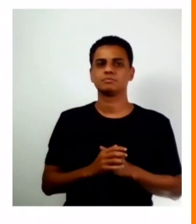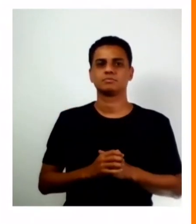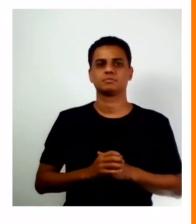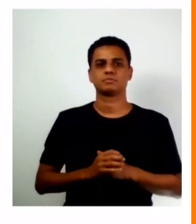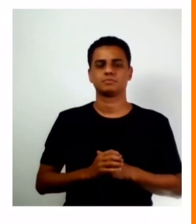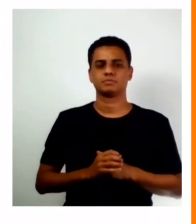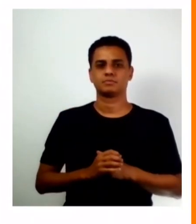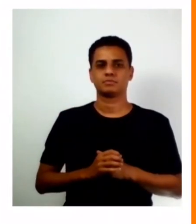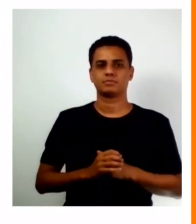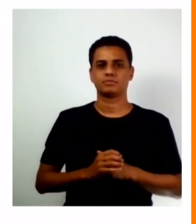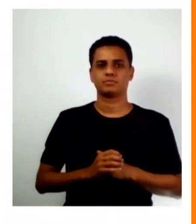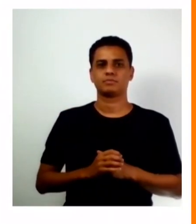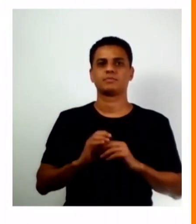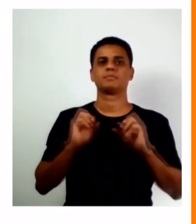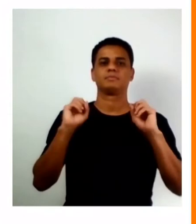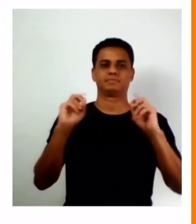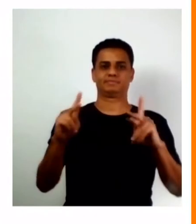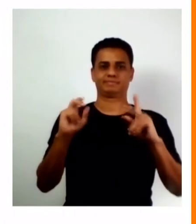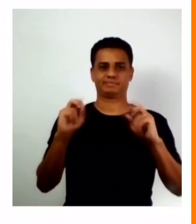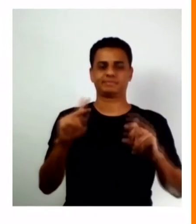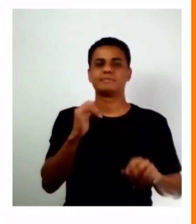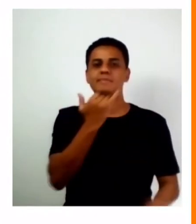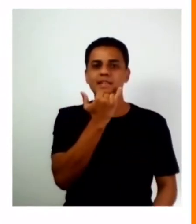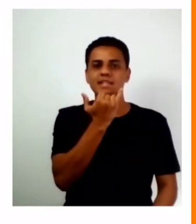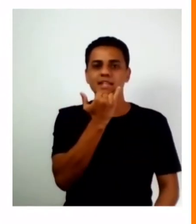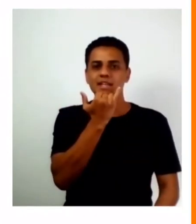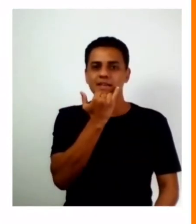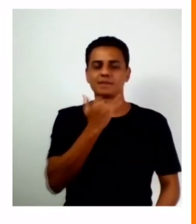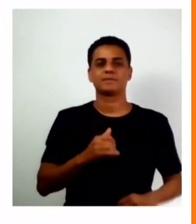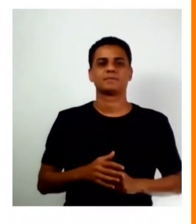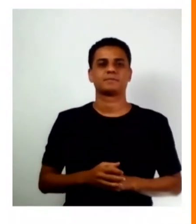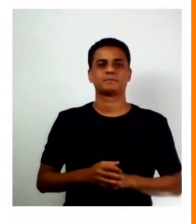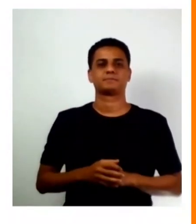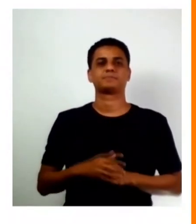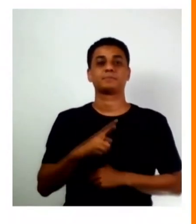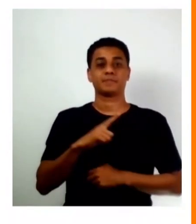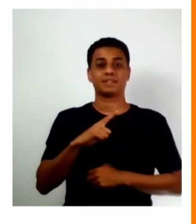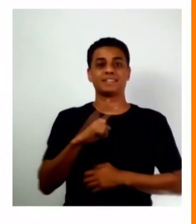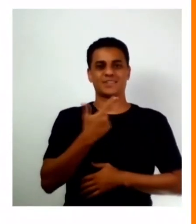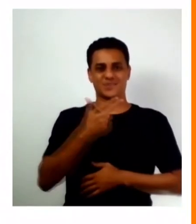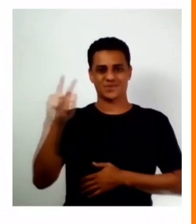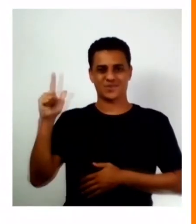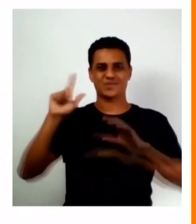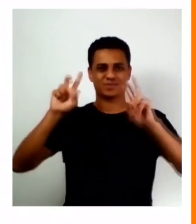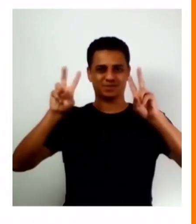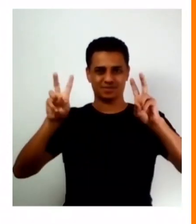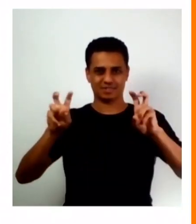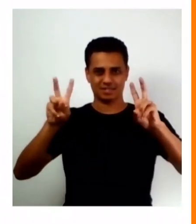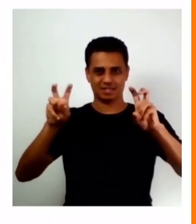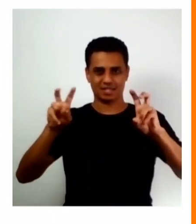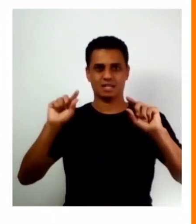Ah, sim. Perdão. Há outro tema que é que